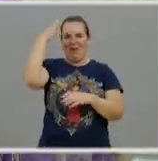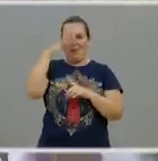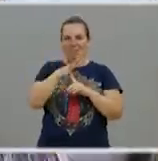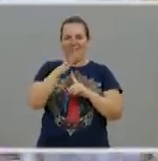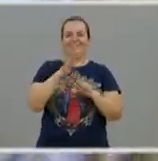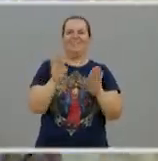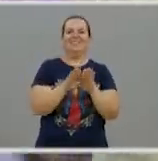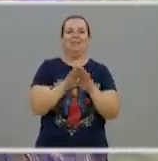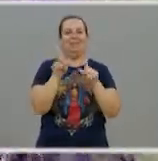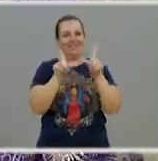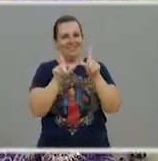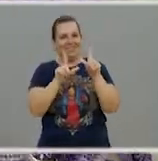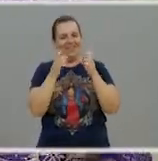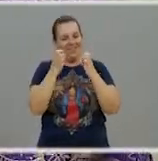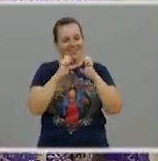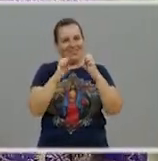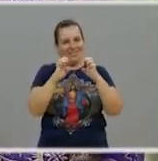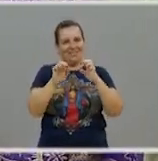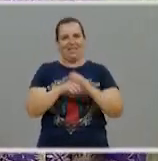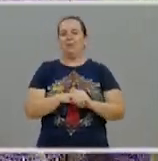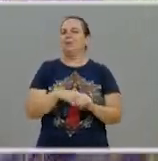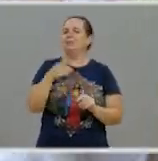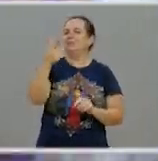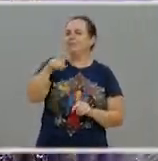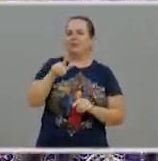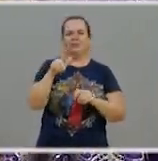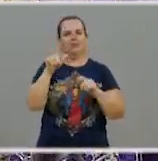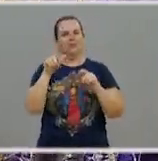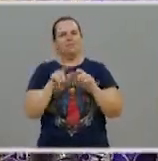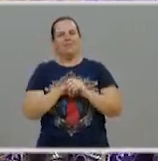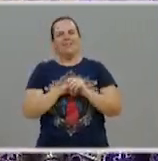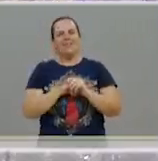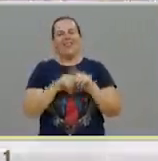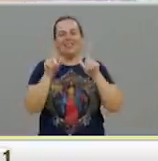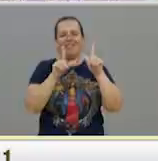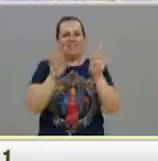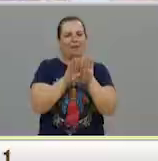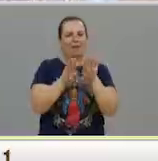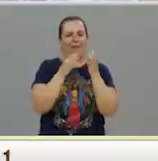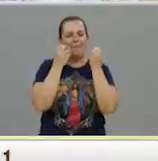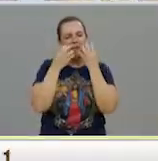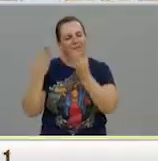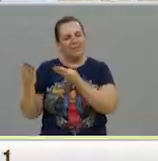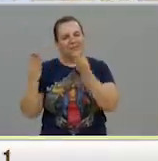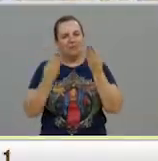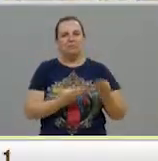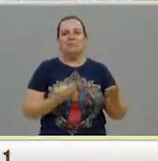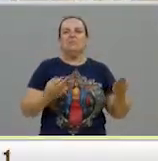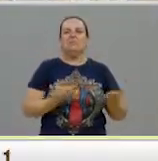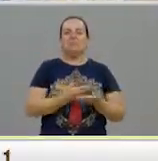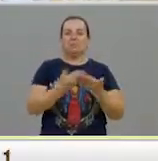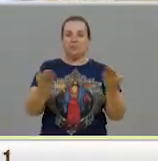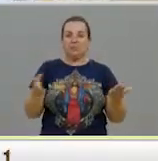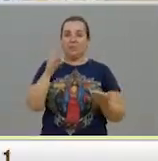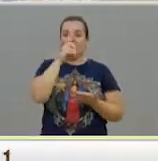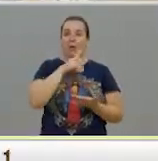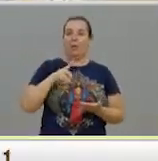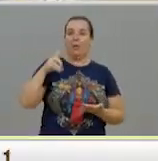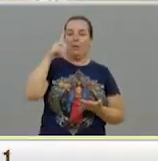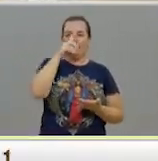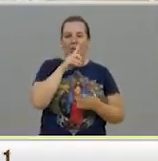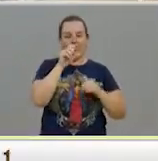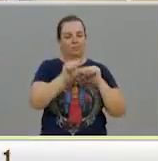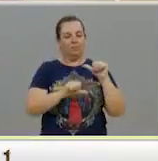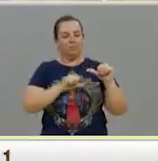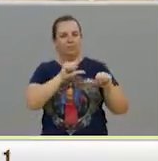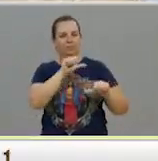Evangelizar, pelos outros canais de televisão e rádio. Sejam todos bem-vindos. É tempo de conversão, é